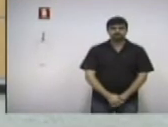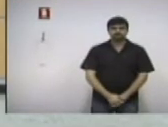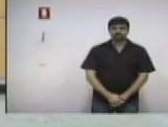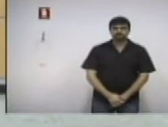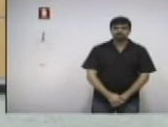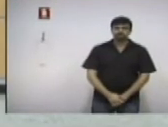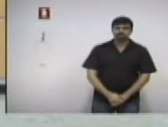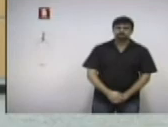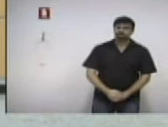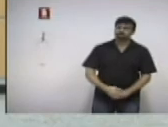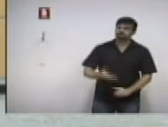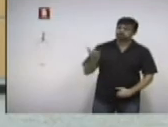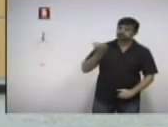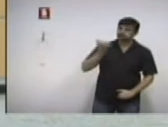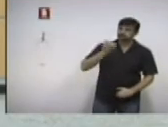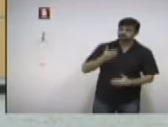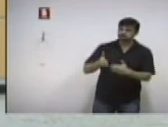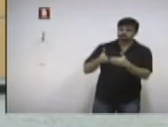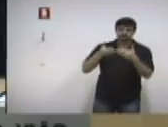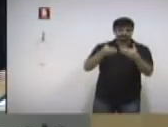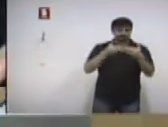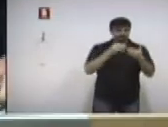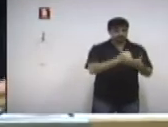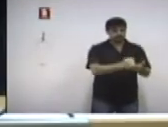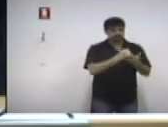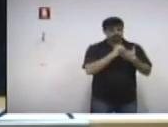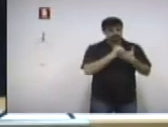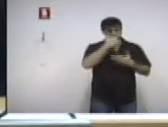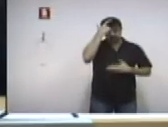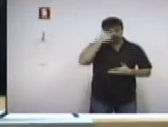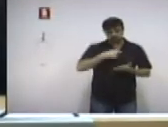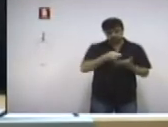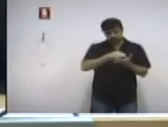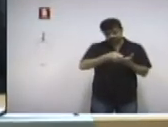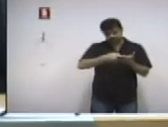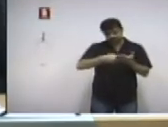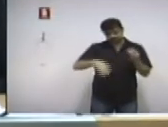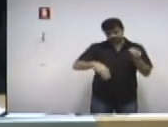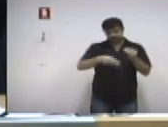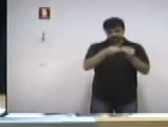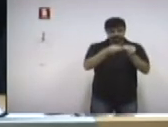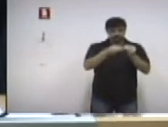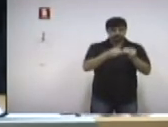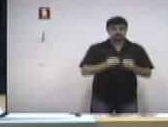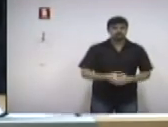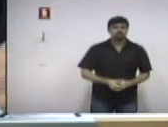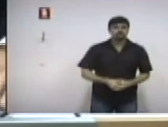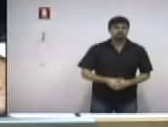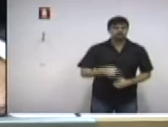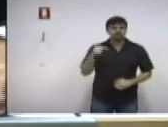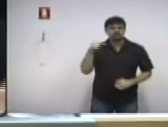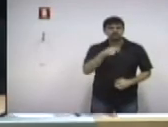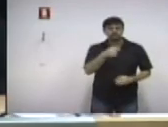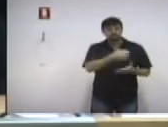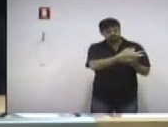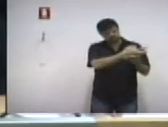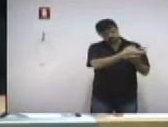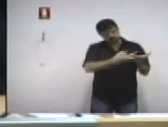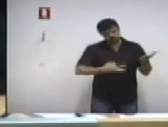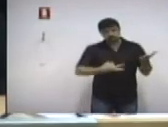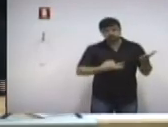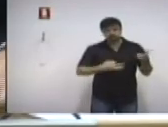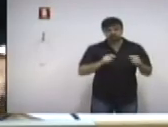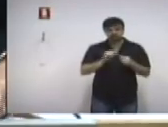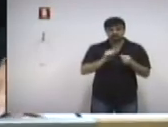e eu queria pedir o apoio dos colegas Você lembra que eu fiz um e esse medo ela